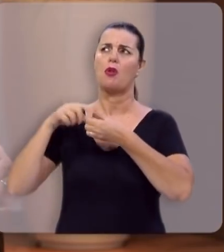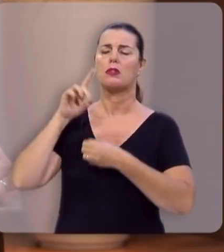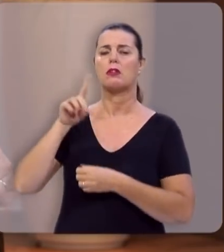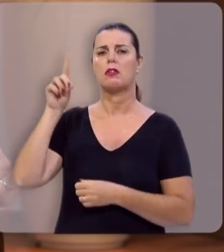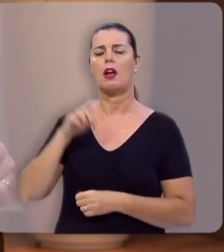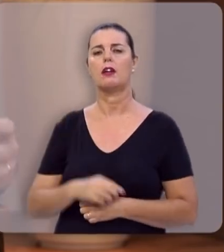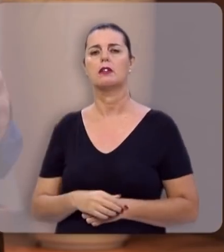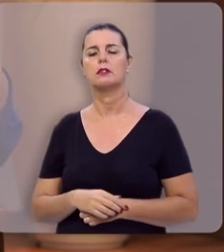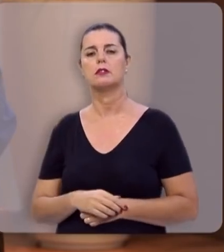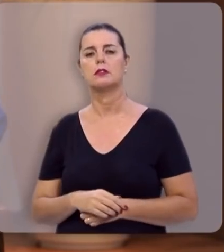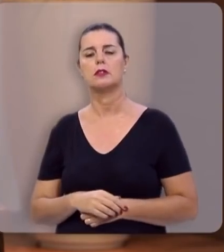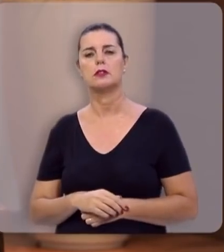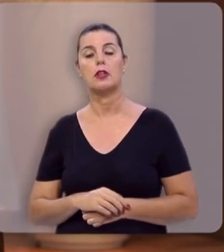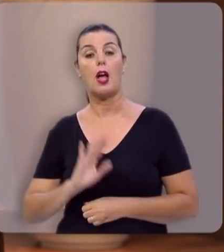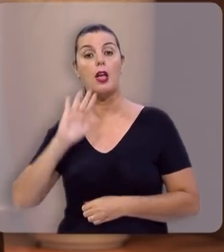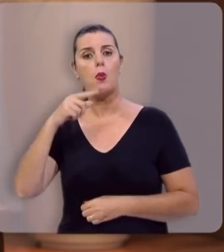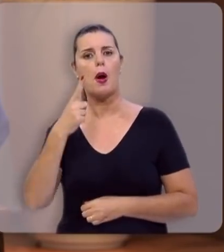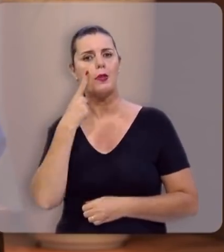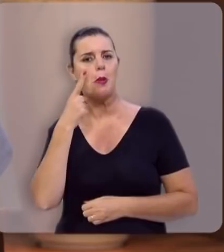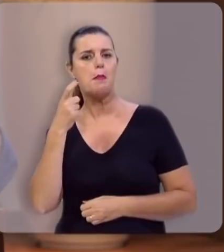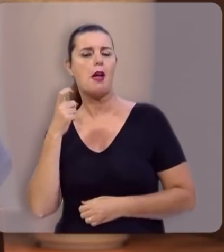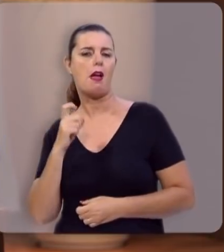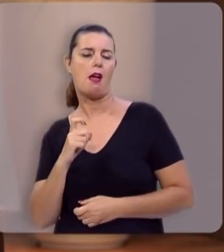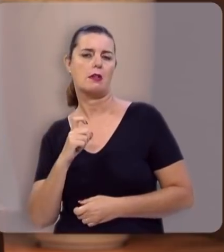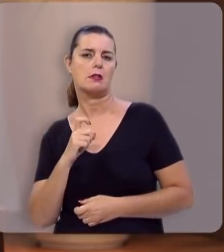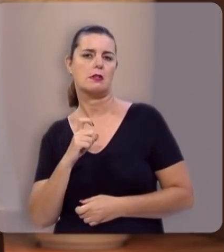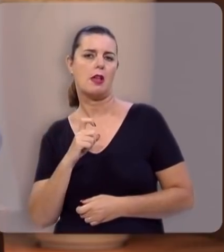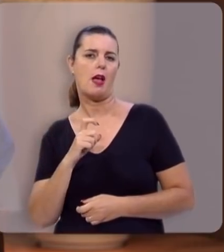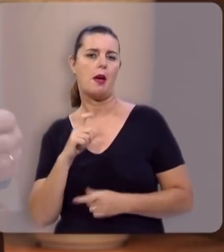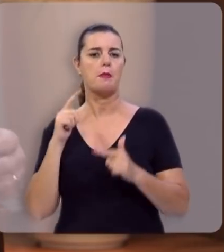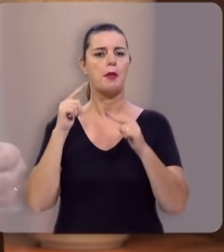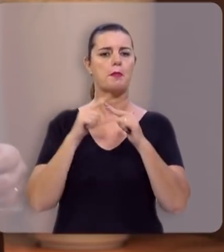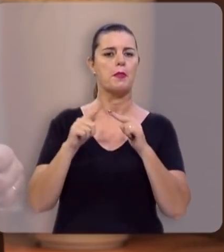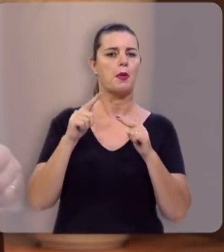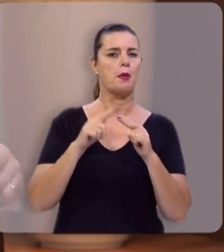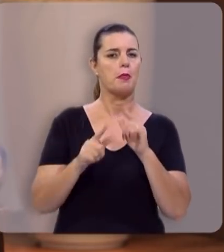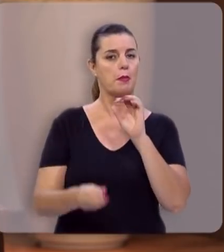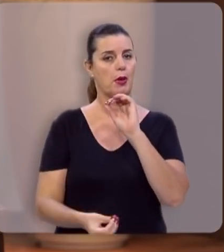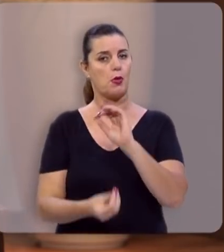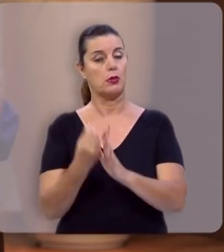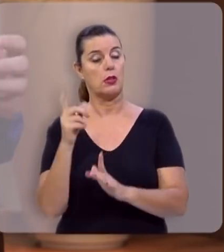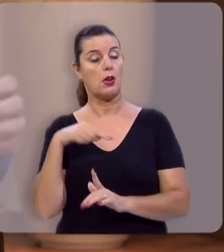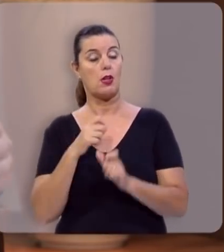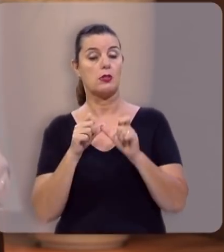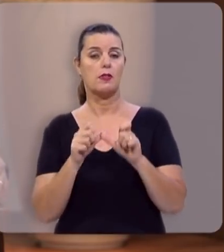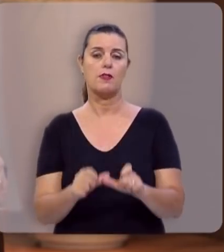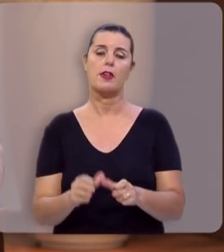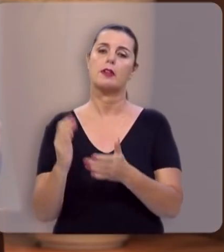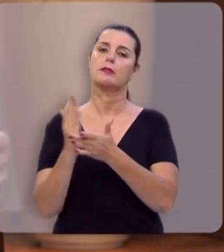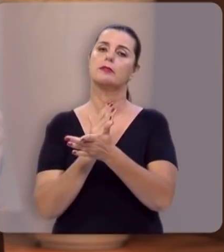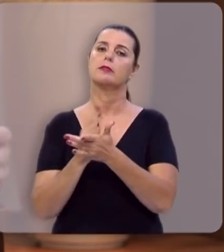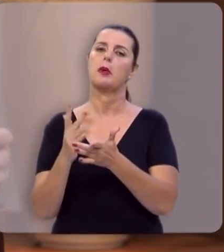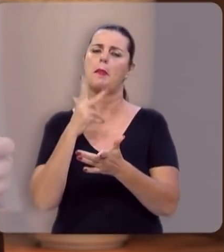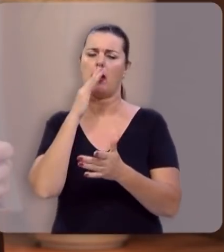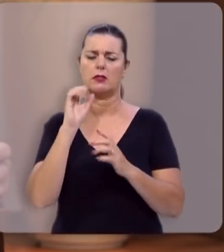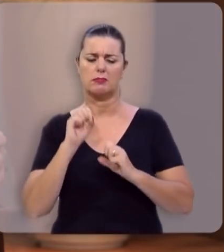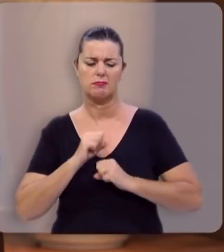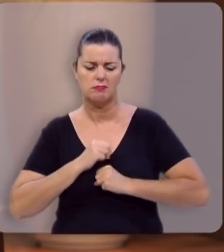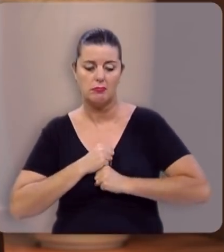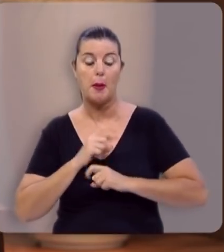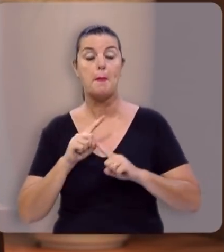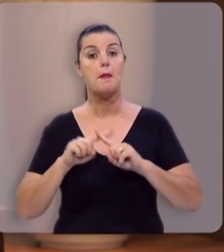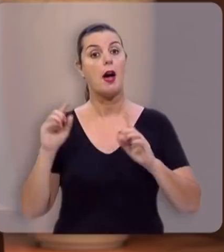de volta, e ao percebermos esse caos estabelecido, ficamos muitas vezes